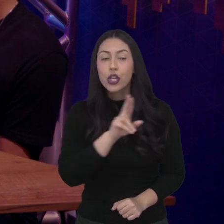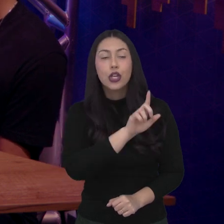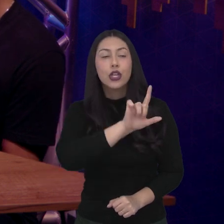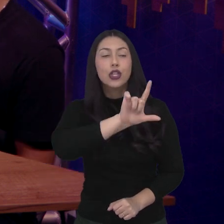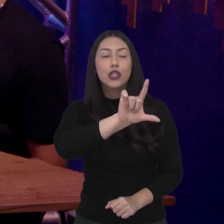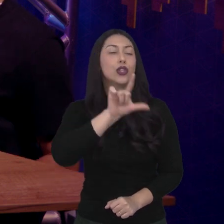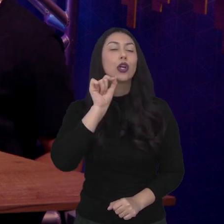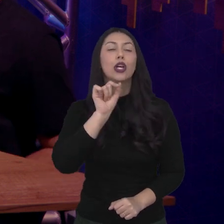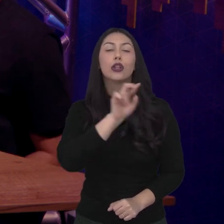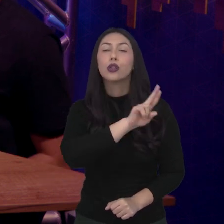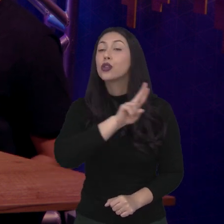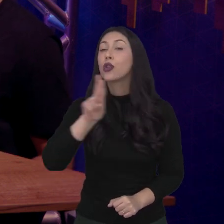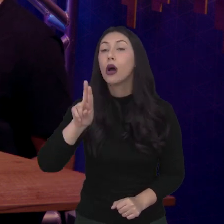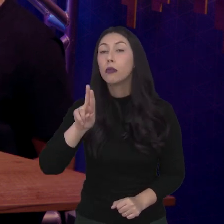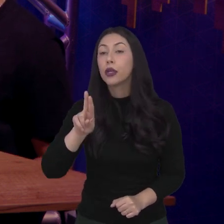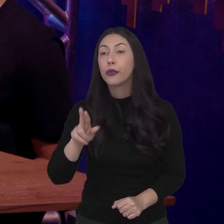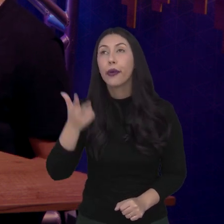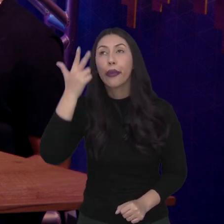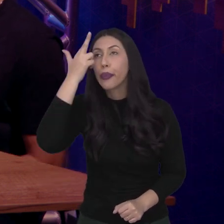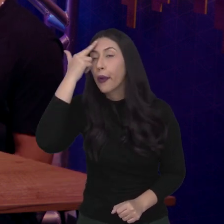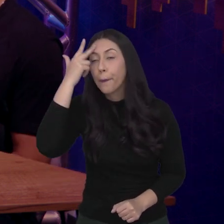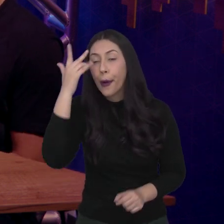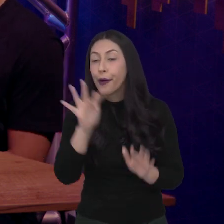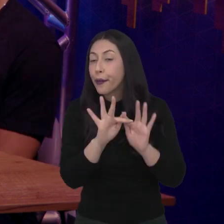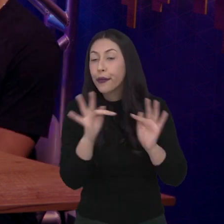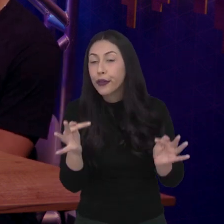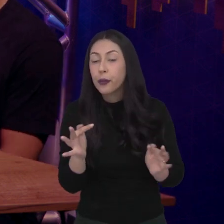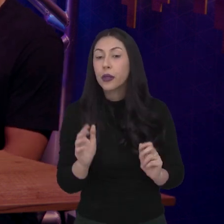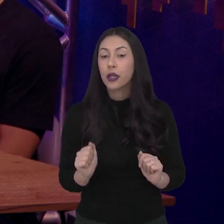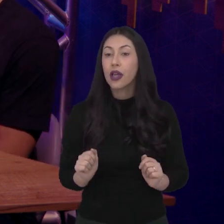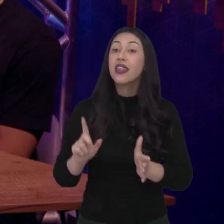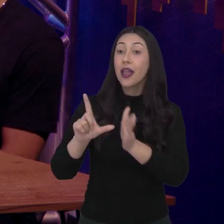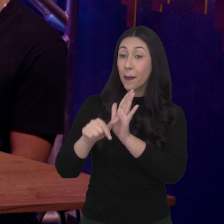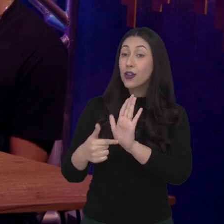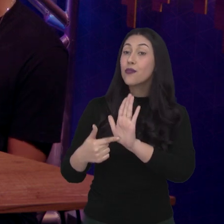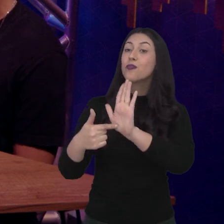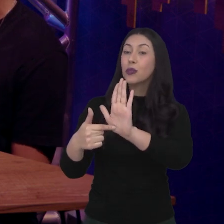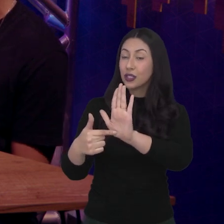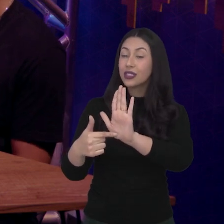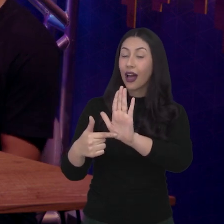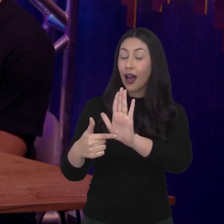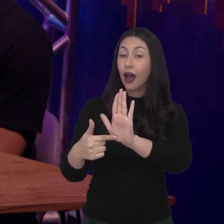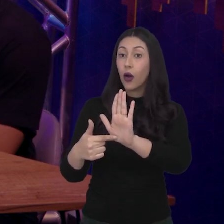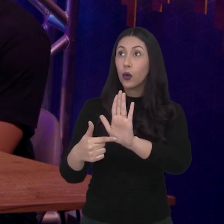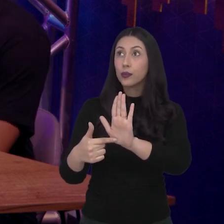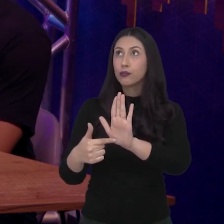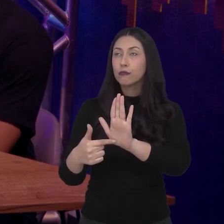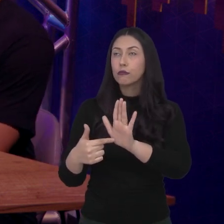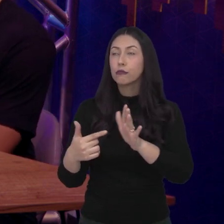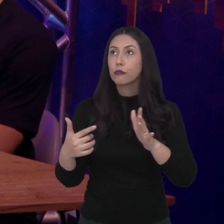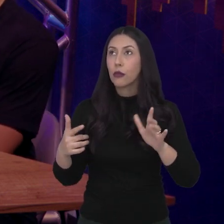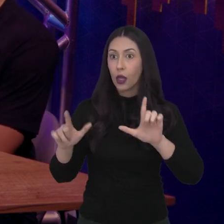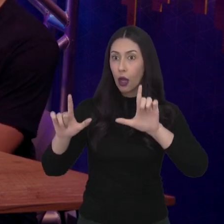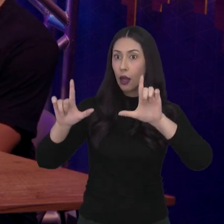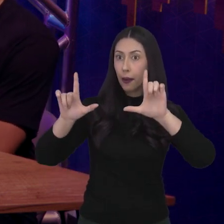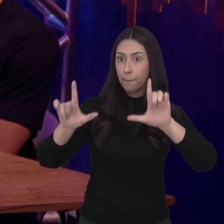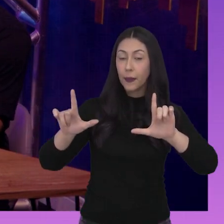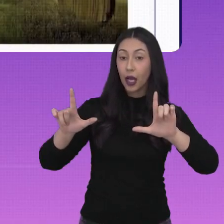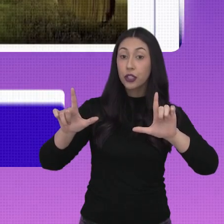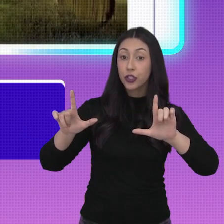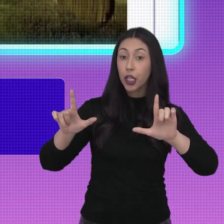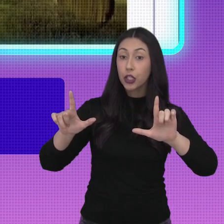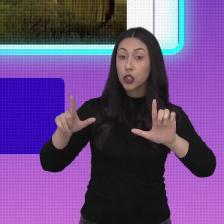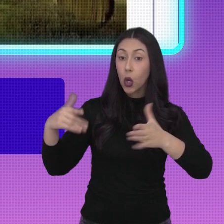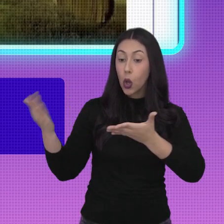totalmente óbvios. Era para dar 3 títulos, e era assim. Depois eu vou pedir para o Thiago colocar aqui na tela, que era